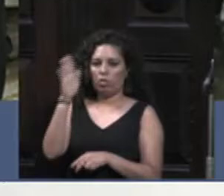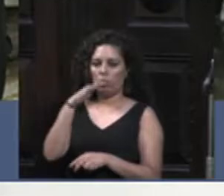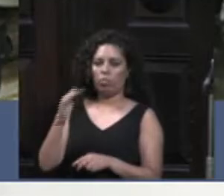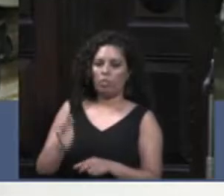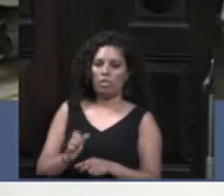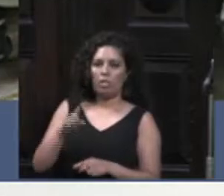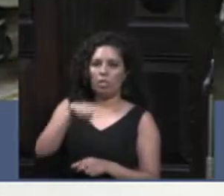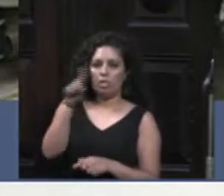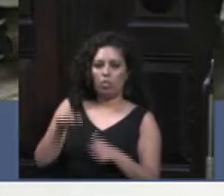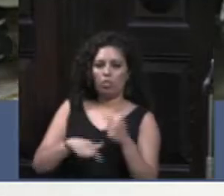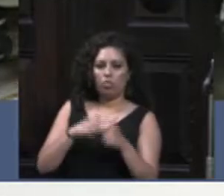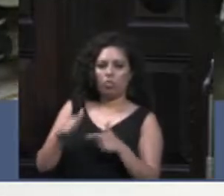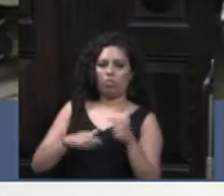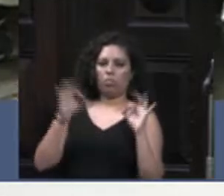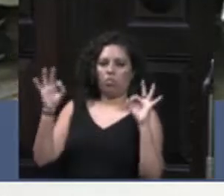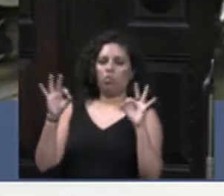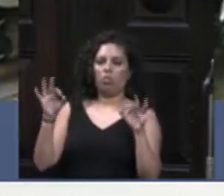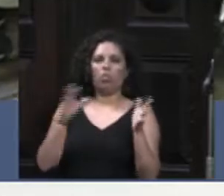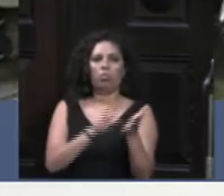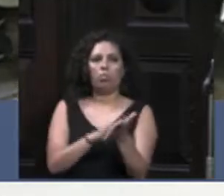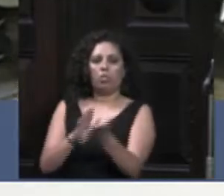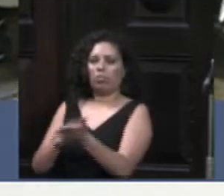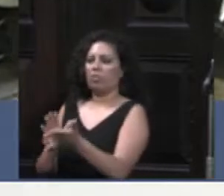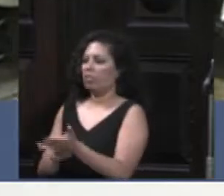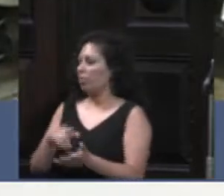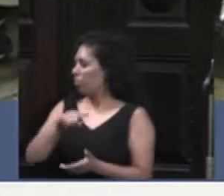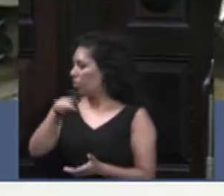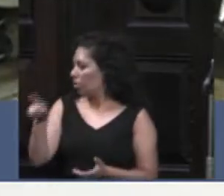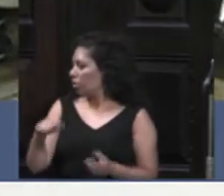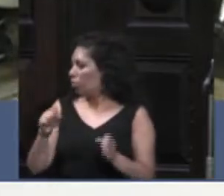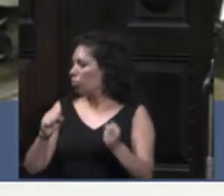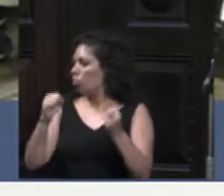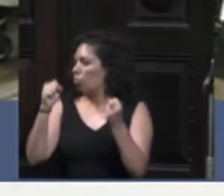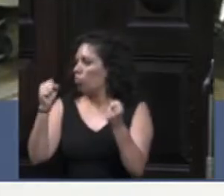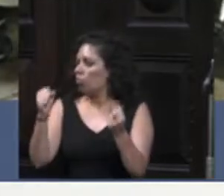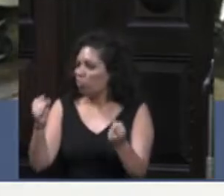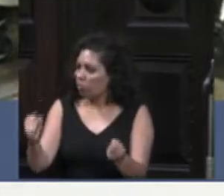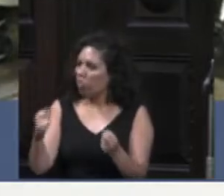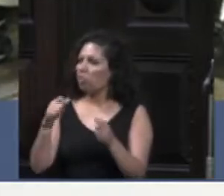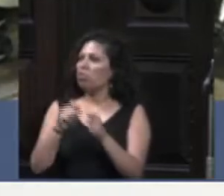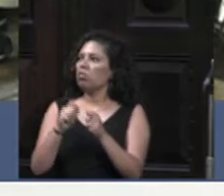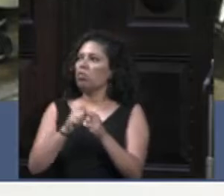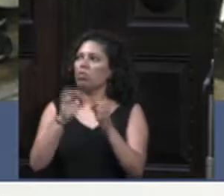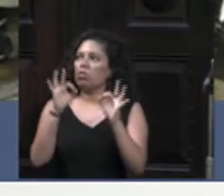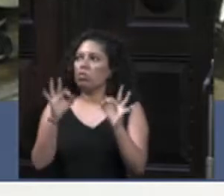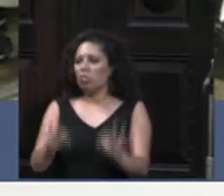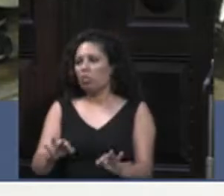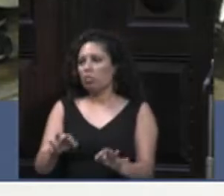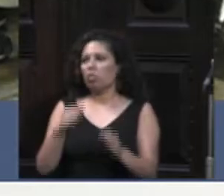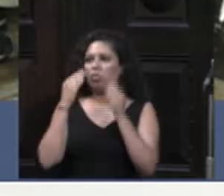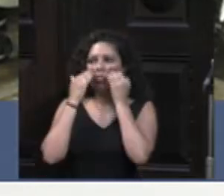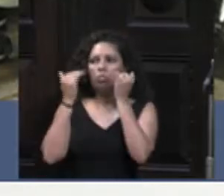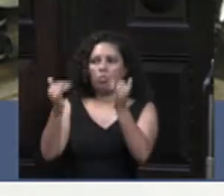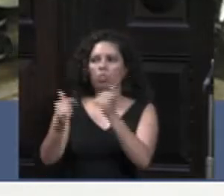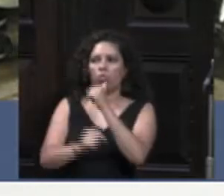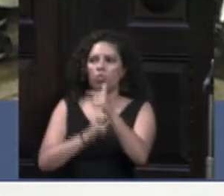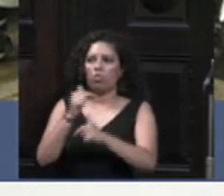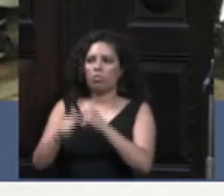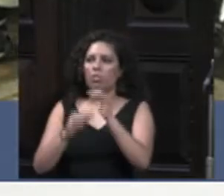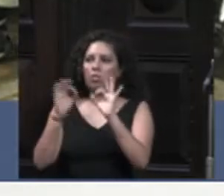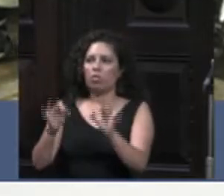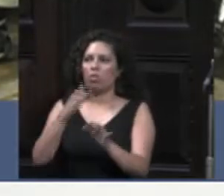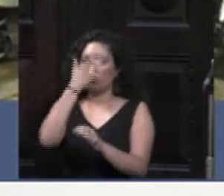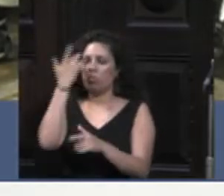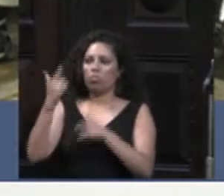trivial. Portanto, eu quero cumprimentar Vossa Excelência Gilberto por essa iniciativa que faz justiça e reconhece o esforço de trabalho e a luta de bancários